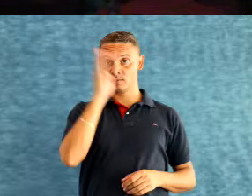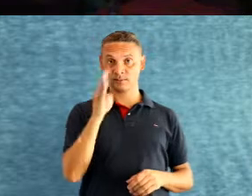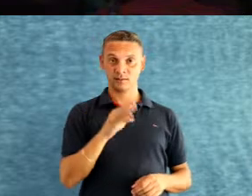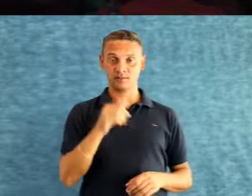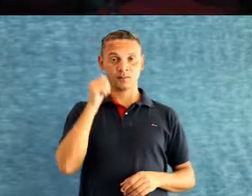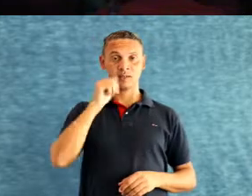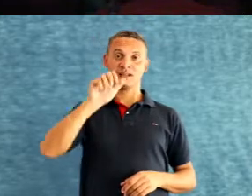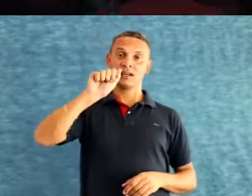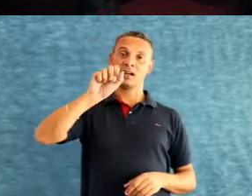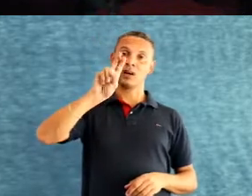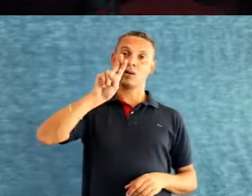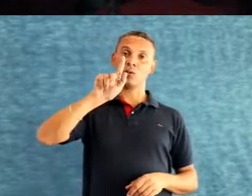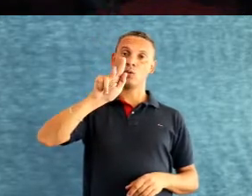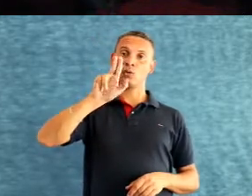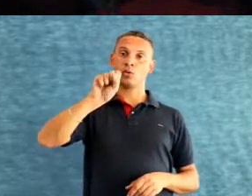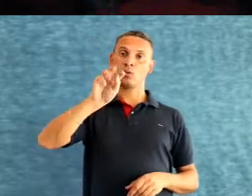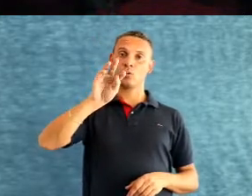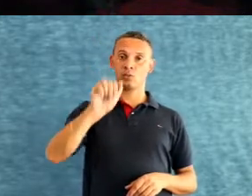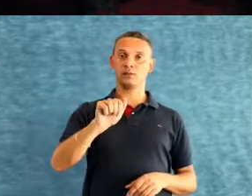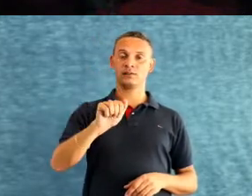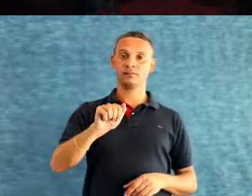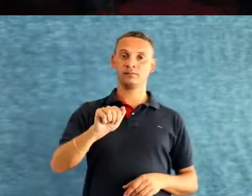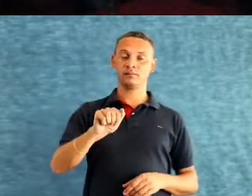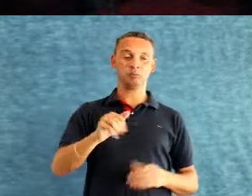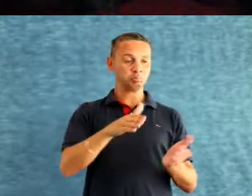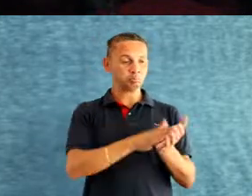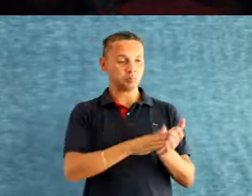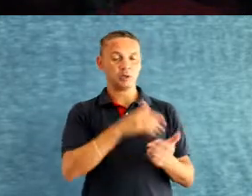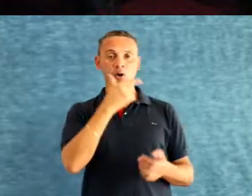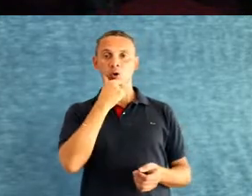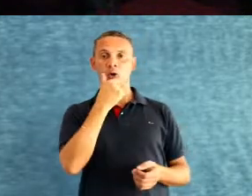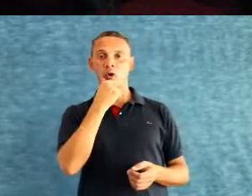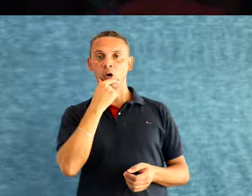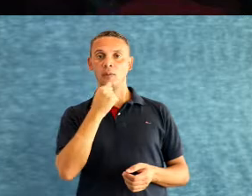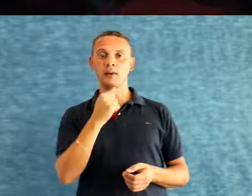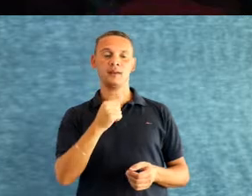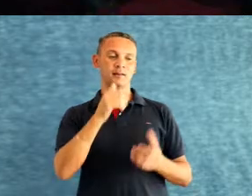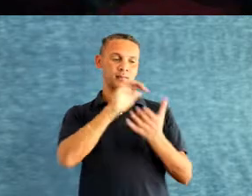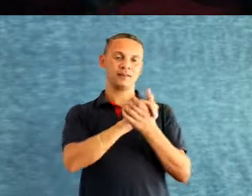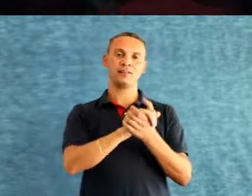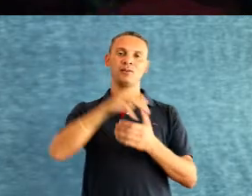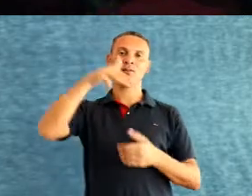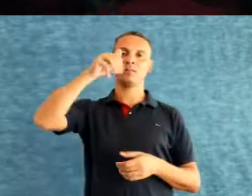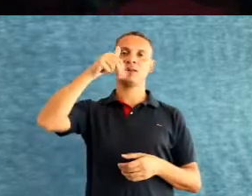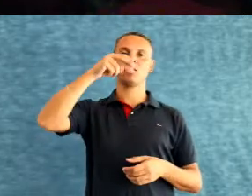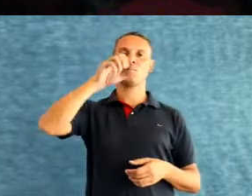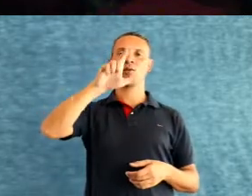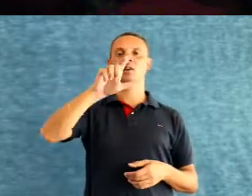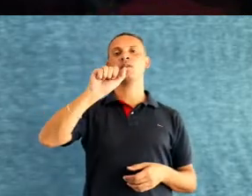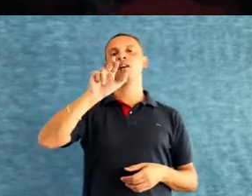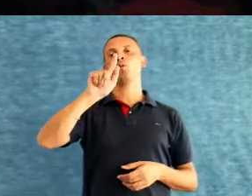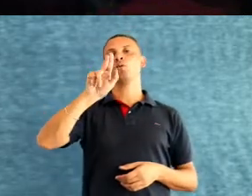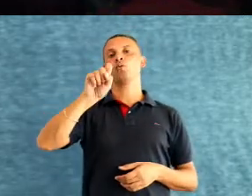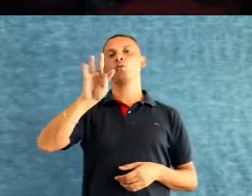Augusta, provável em homenagem a Manuel Augusto, seu companheiro, o pai dos seus filhos, com quem ela viveu